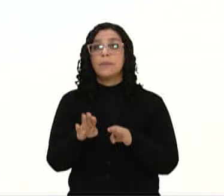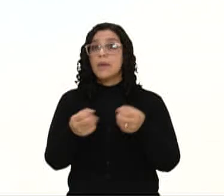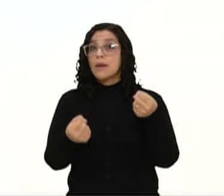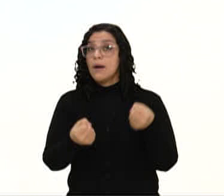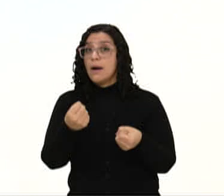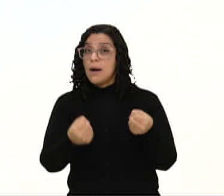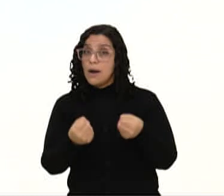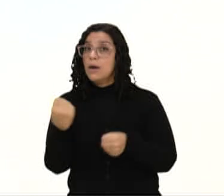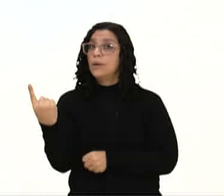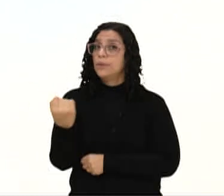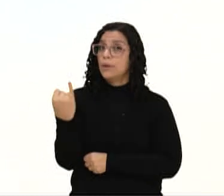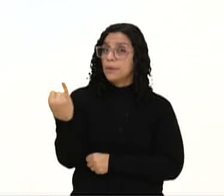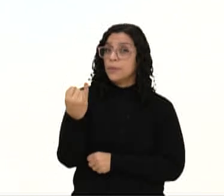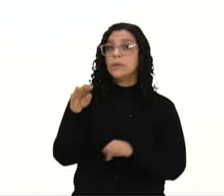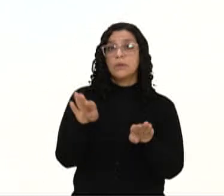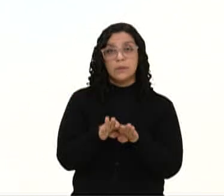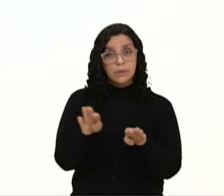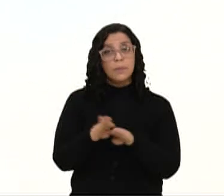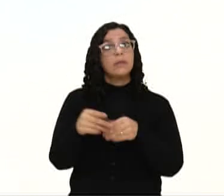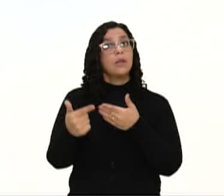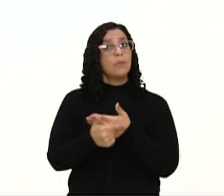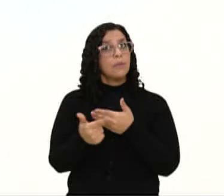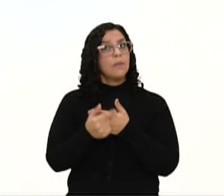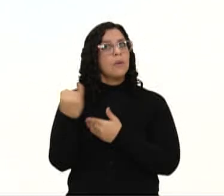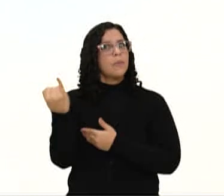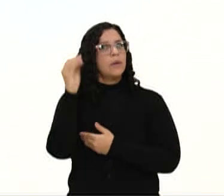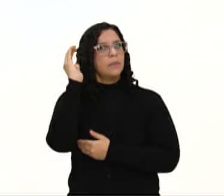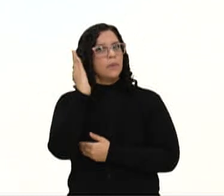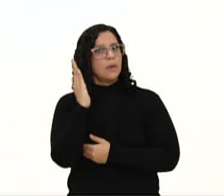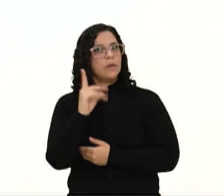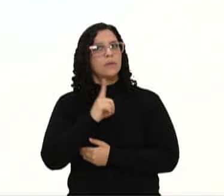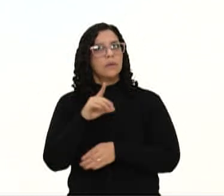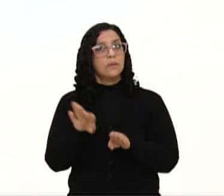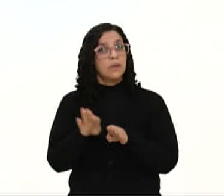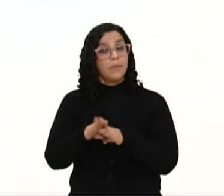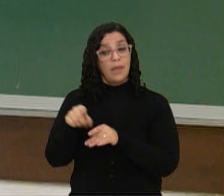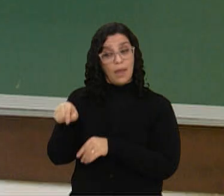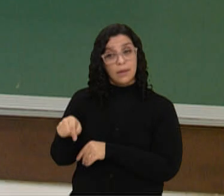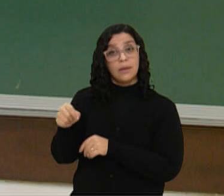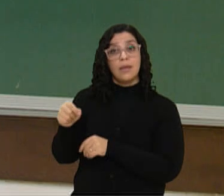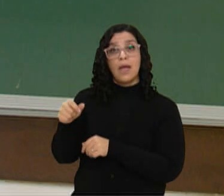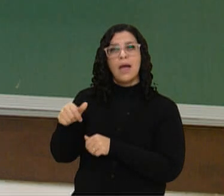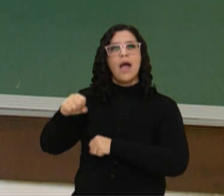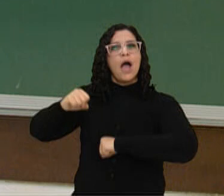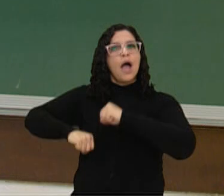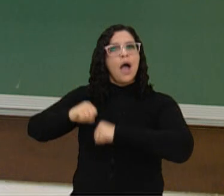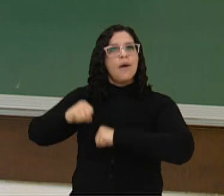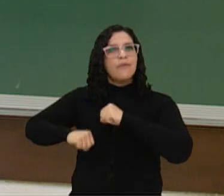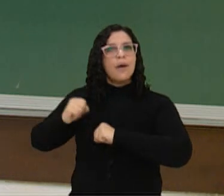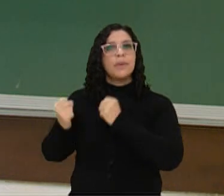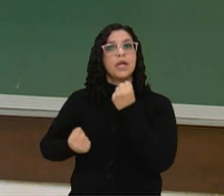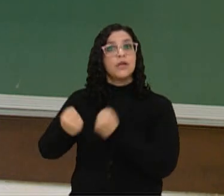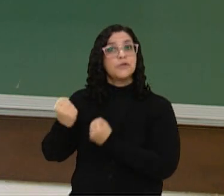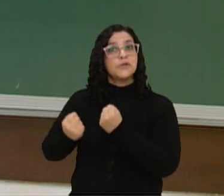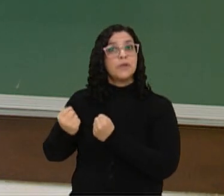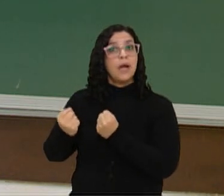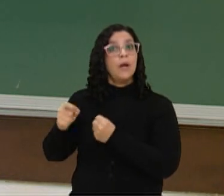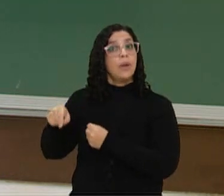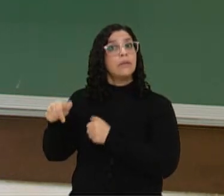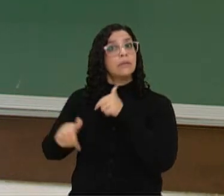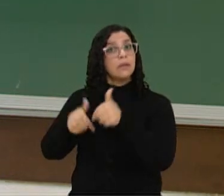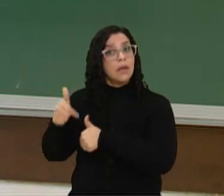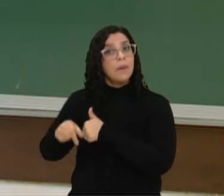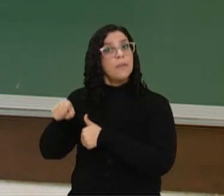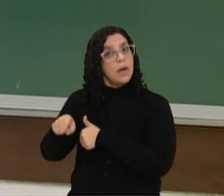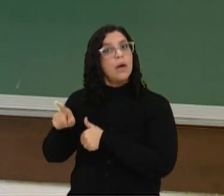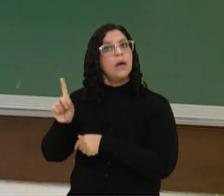indústria automobilística, que também tem um papel importante ali na geração de empregos, é onde a maioria dos brasileiros